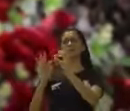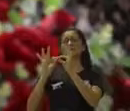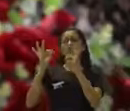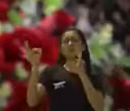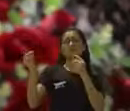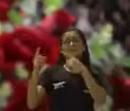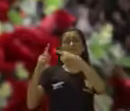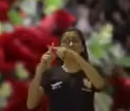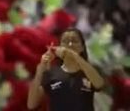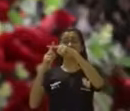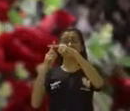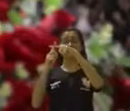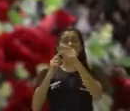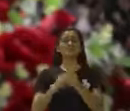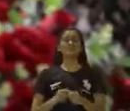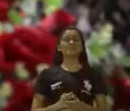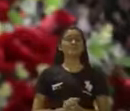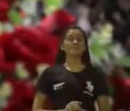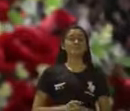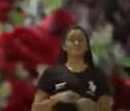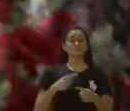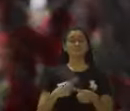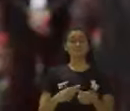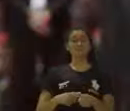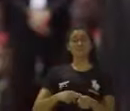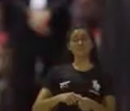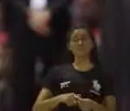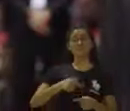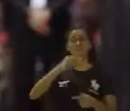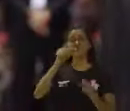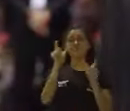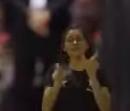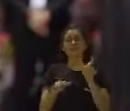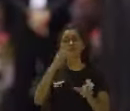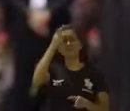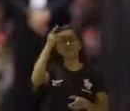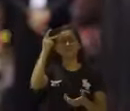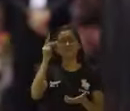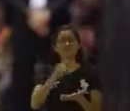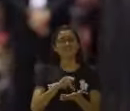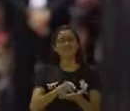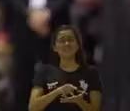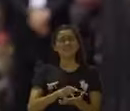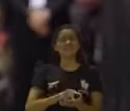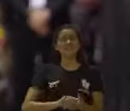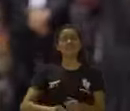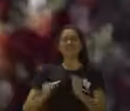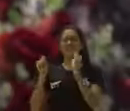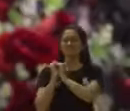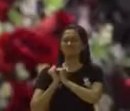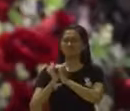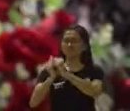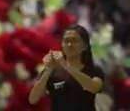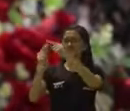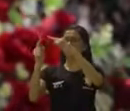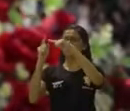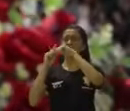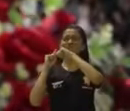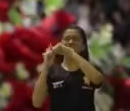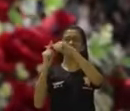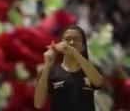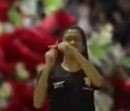do verdadeiro cristão. O verdadeiro cristão, o lugar dele é na cruz, crucificado